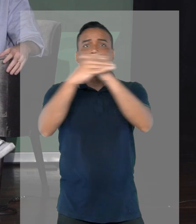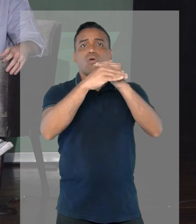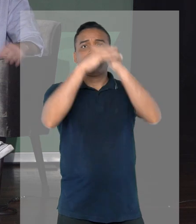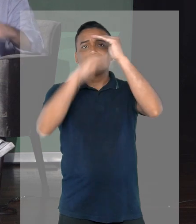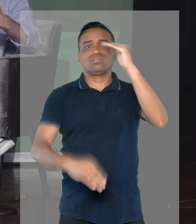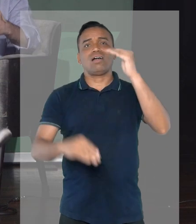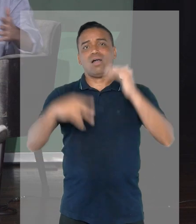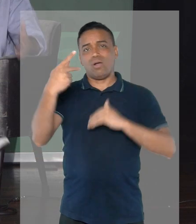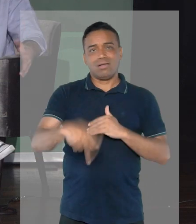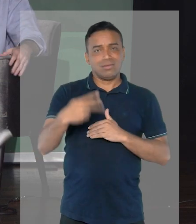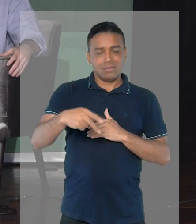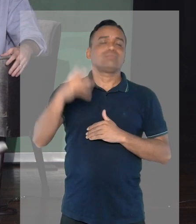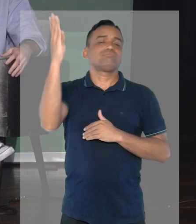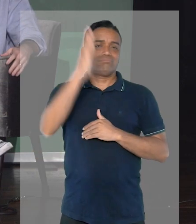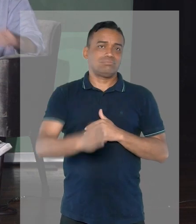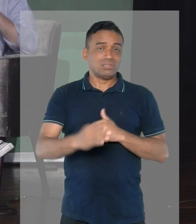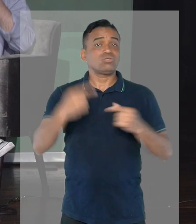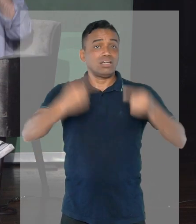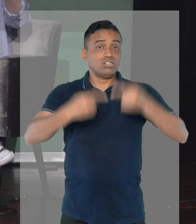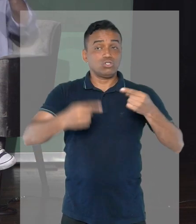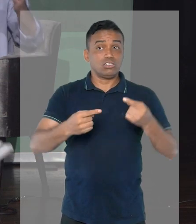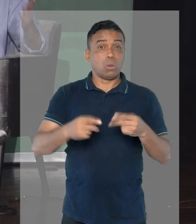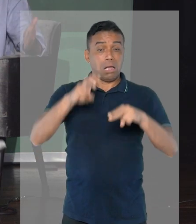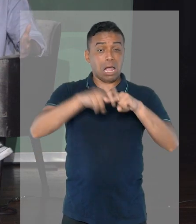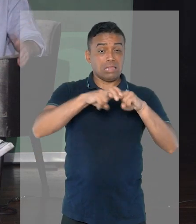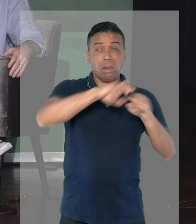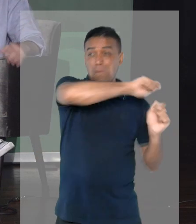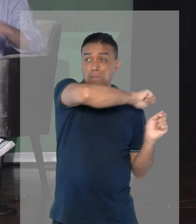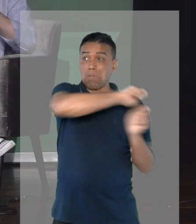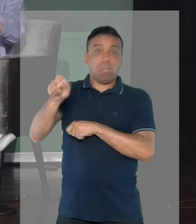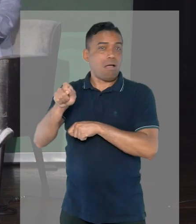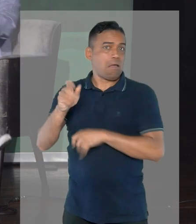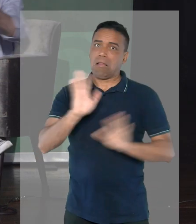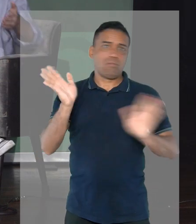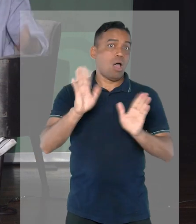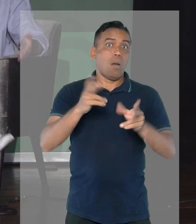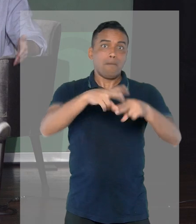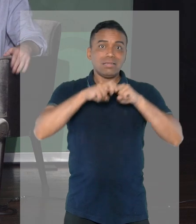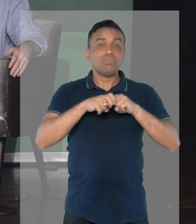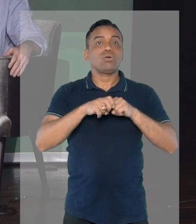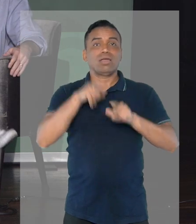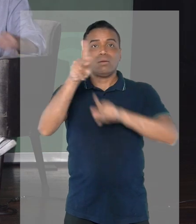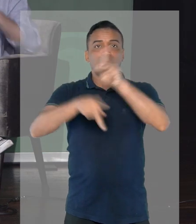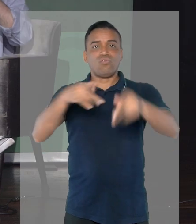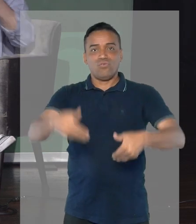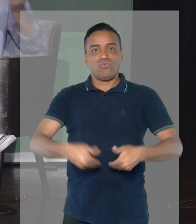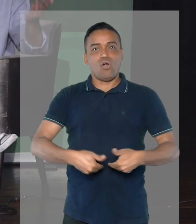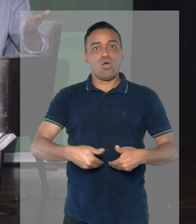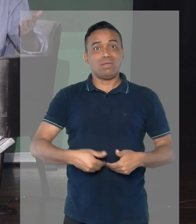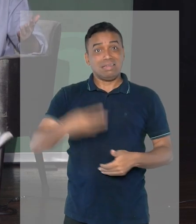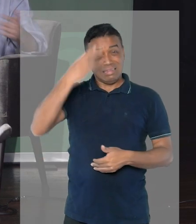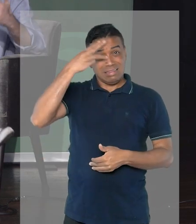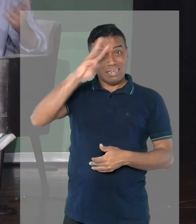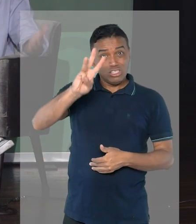social do país, assim. Isso é que tem que ser discutido. Não tem que dar cadeirada em ninguém, não. Tem que perceber que tem gente passando fome. Assim, perceber que ficar